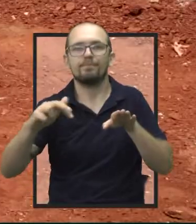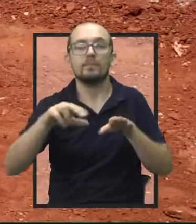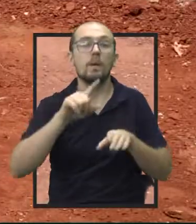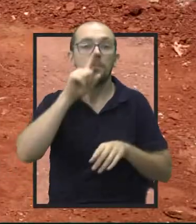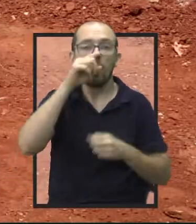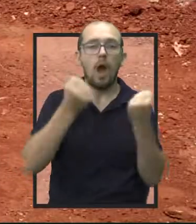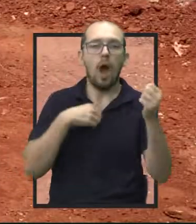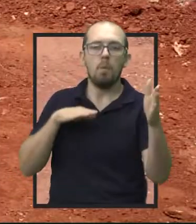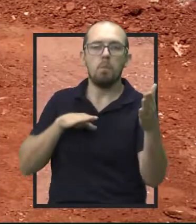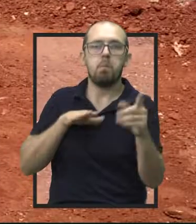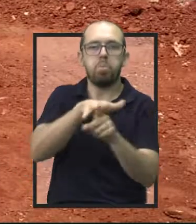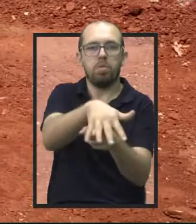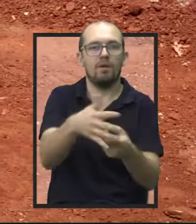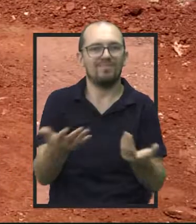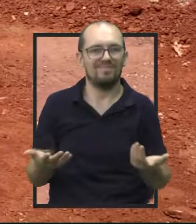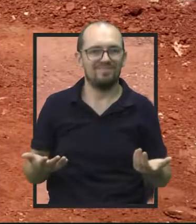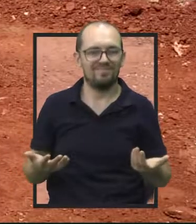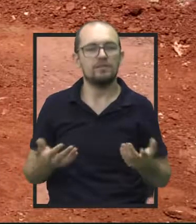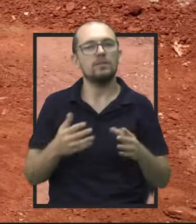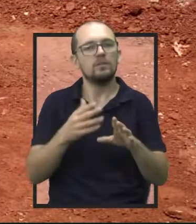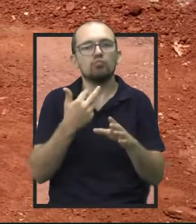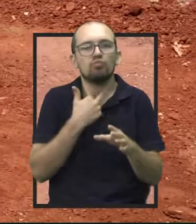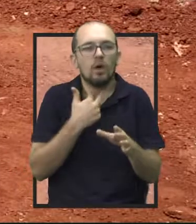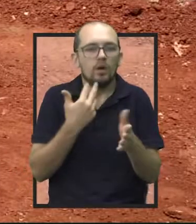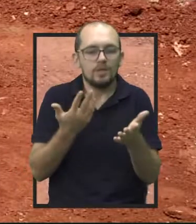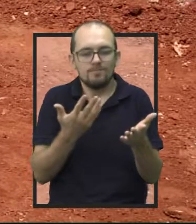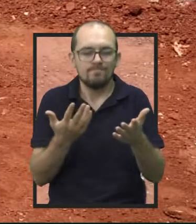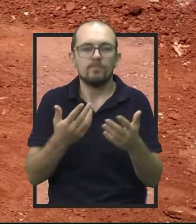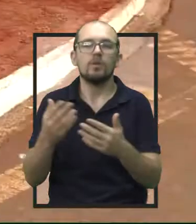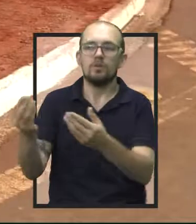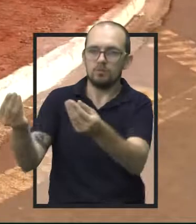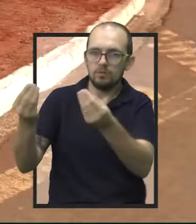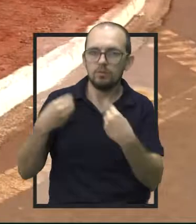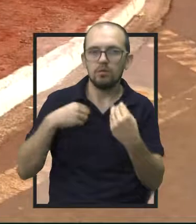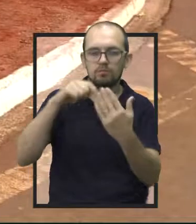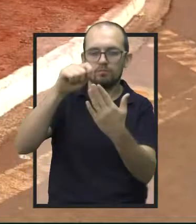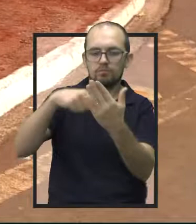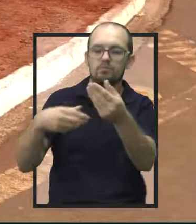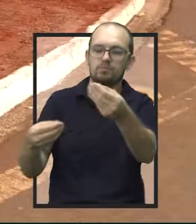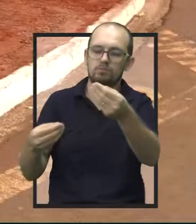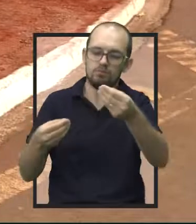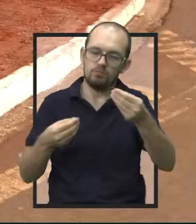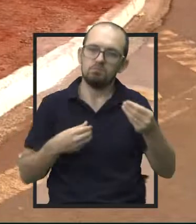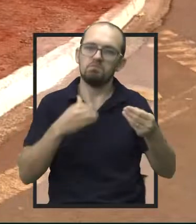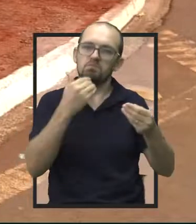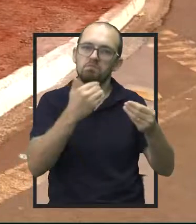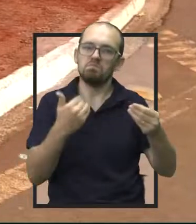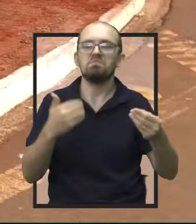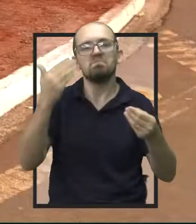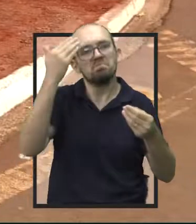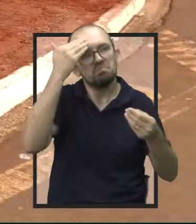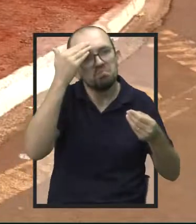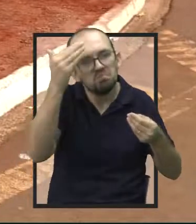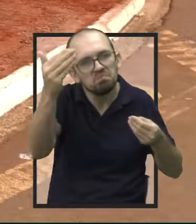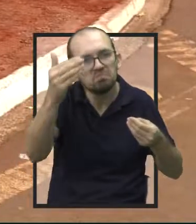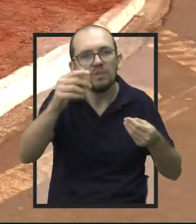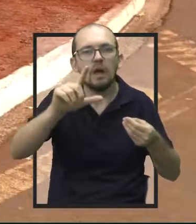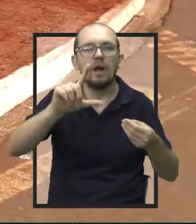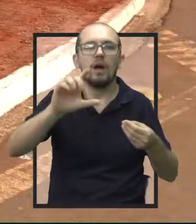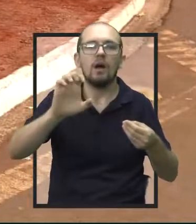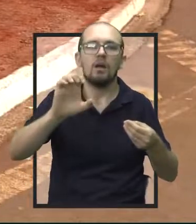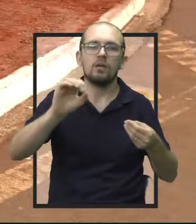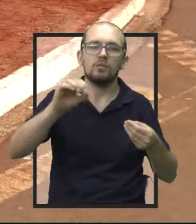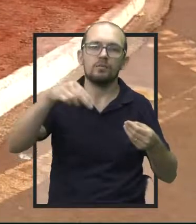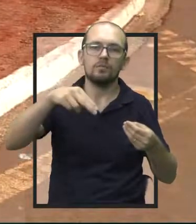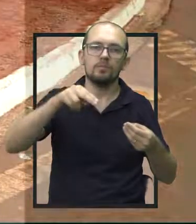podia não tinha como sair da rua e nós então através deste abaixo-assinado eu quero aqui inclusive agradecer a dona nilda através